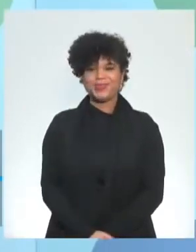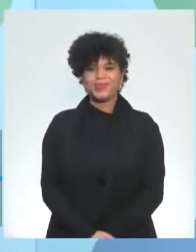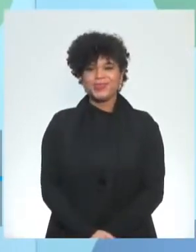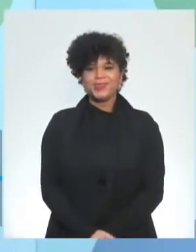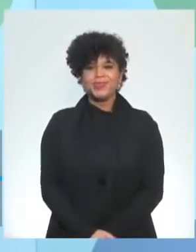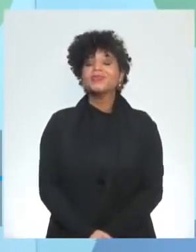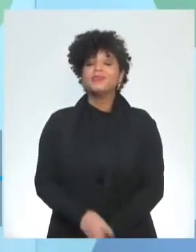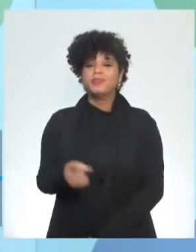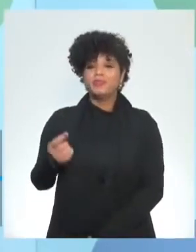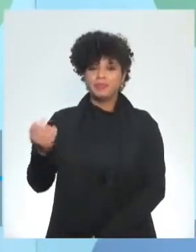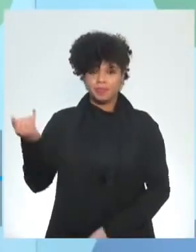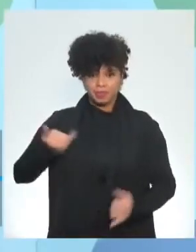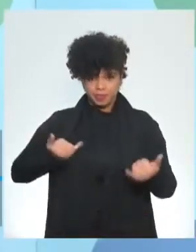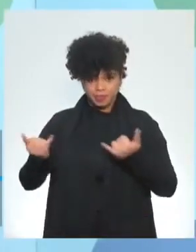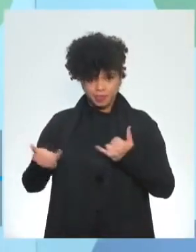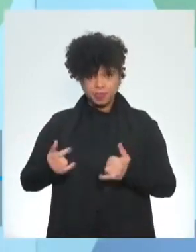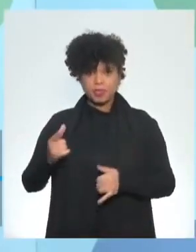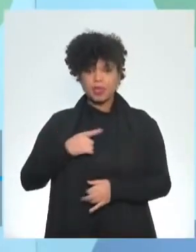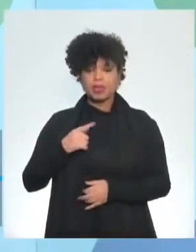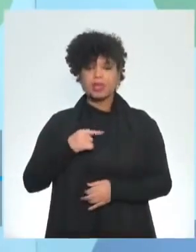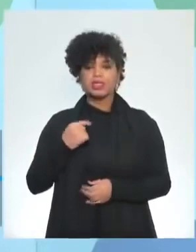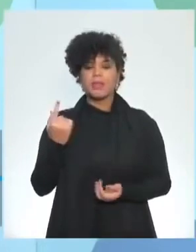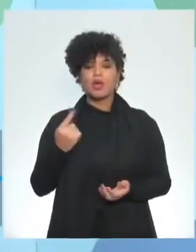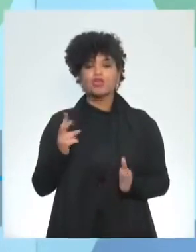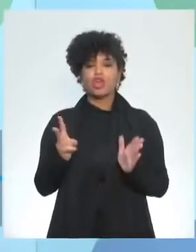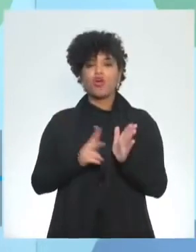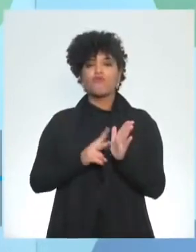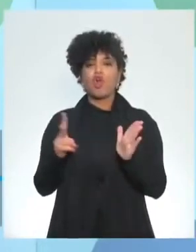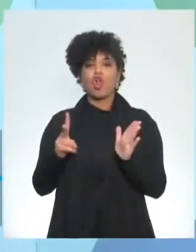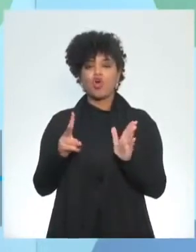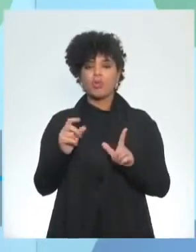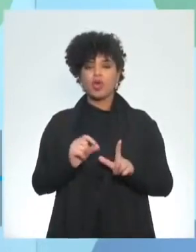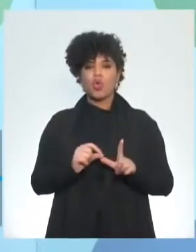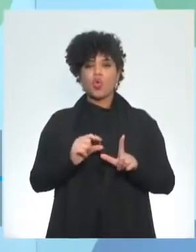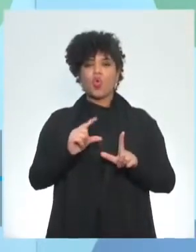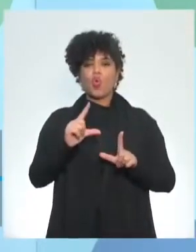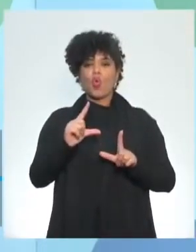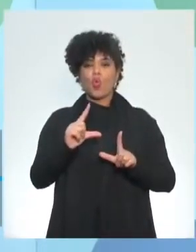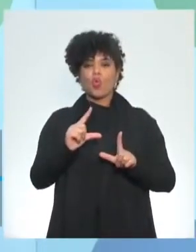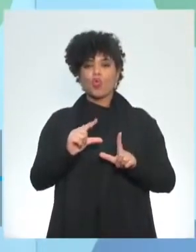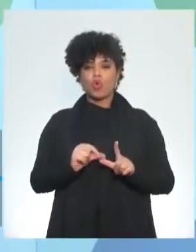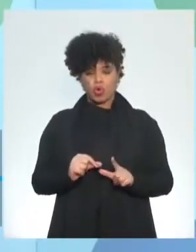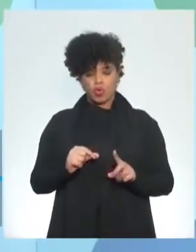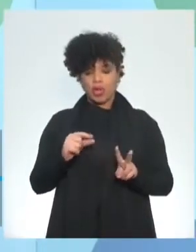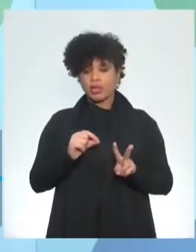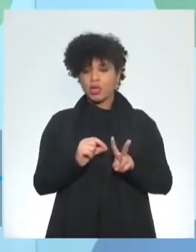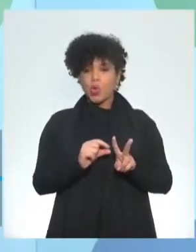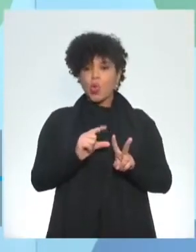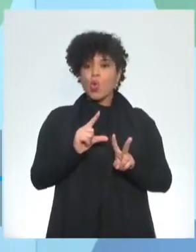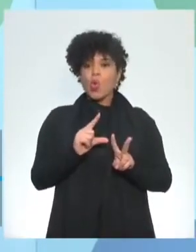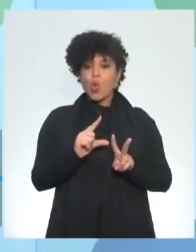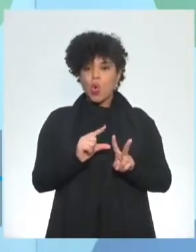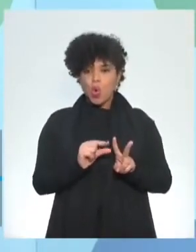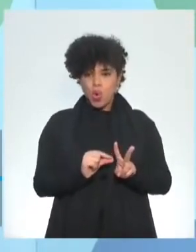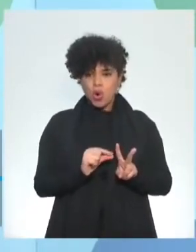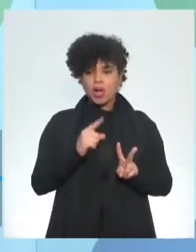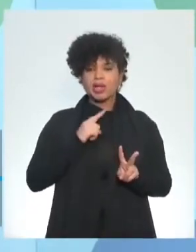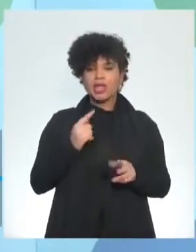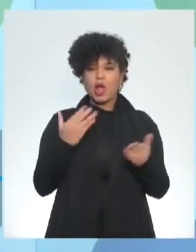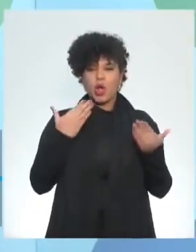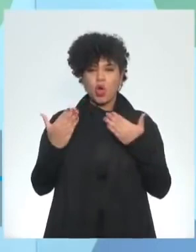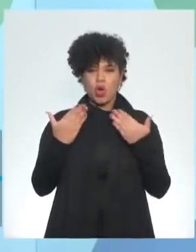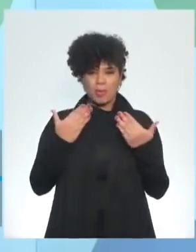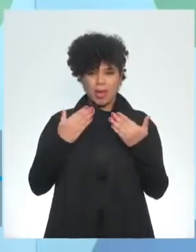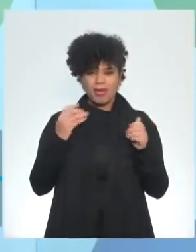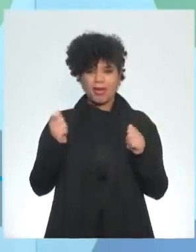gente titulação, ou volumetria, ou concentração, comparando com um elemento padrão já conhecido,